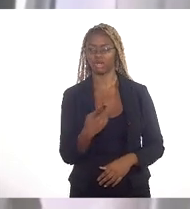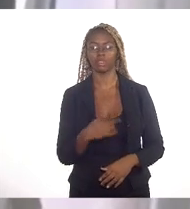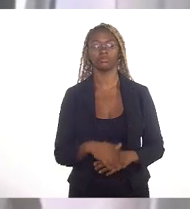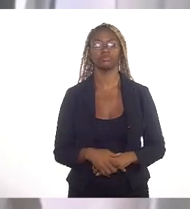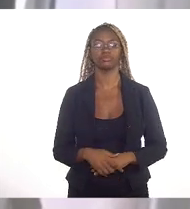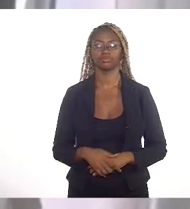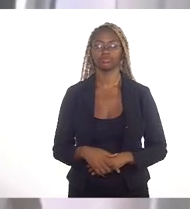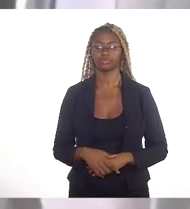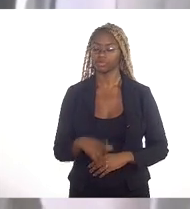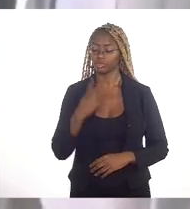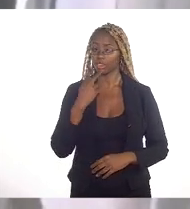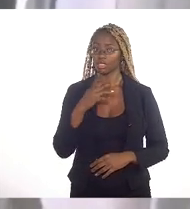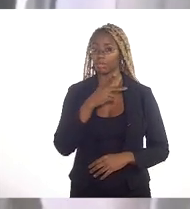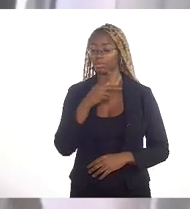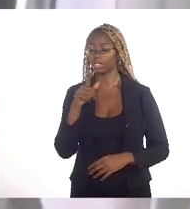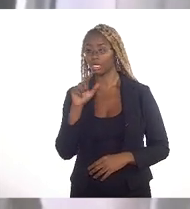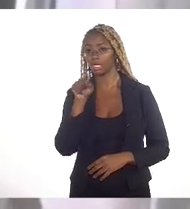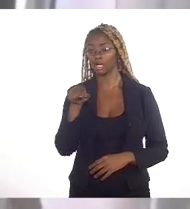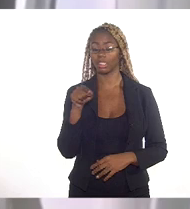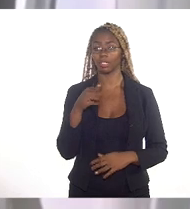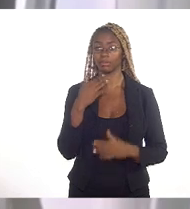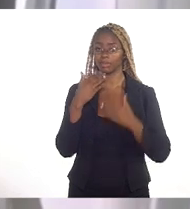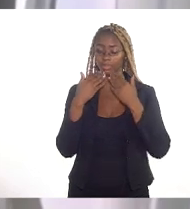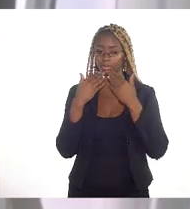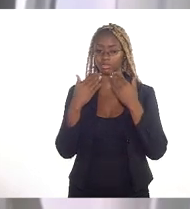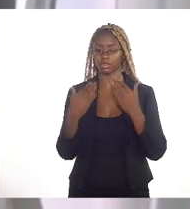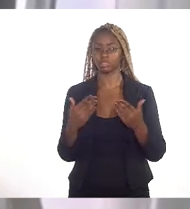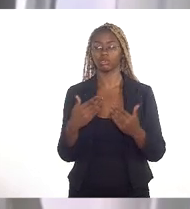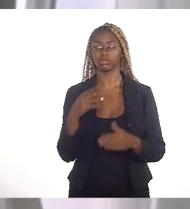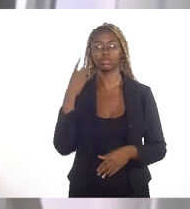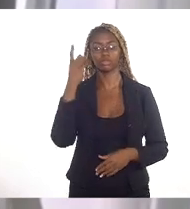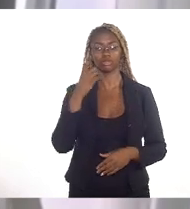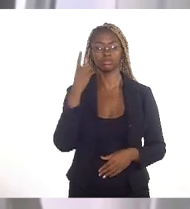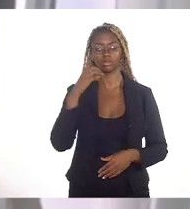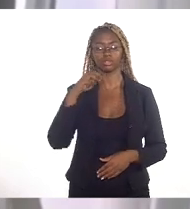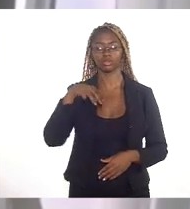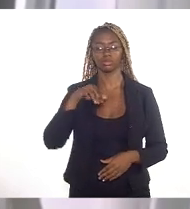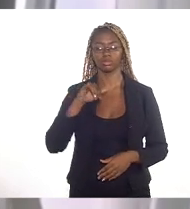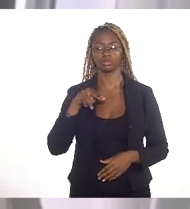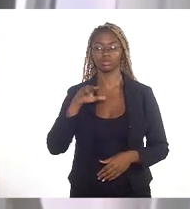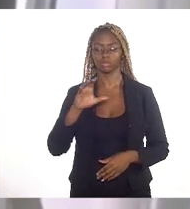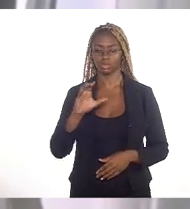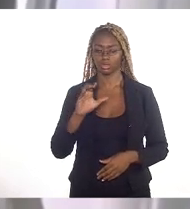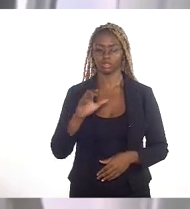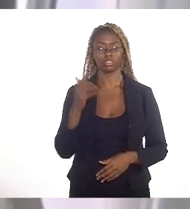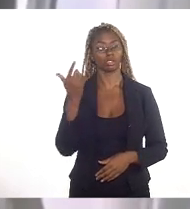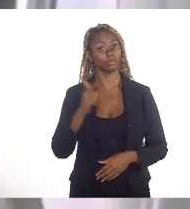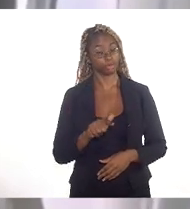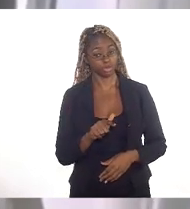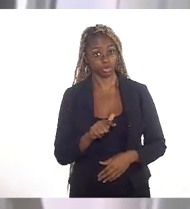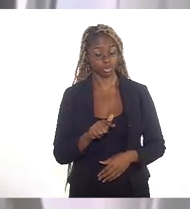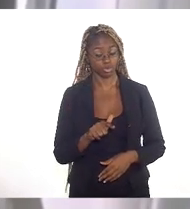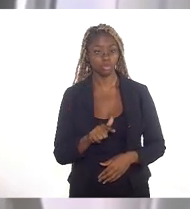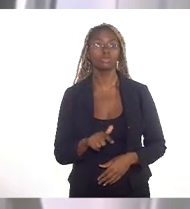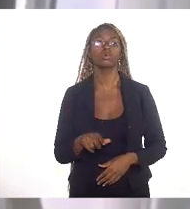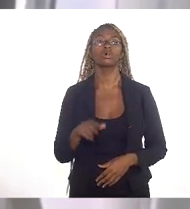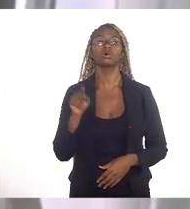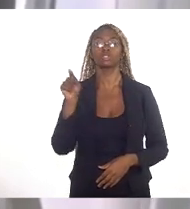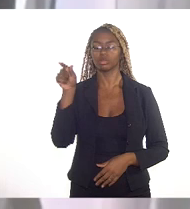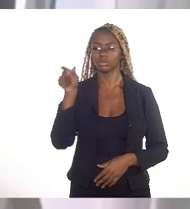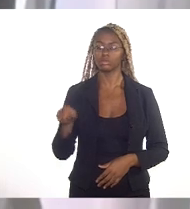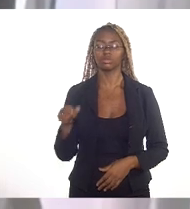que o projeto de lei apresentado pelo deputado Carlos Mink, aliás, repito, um dos